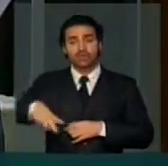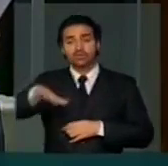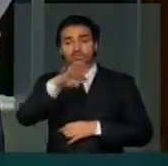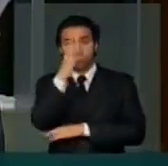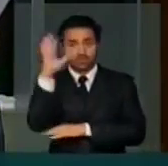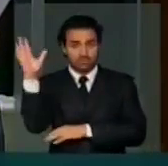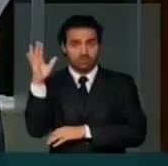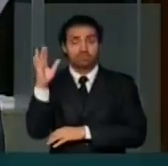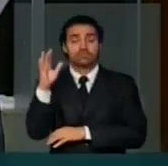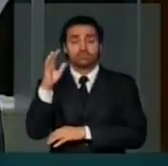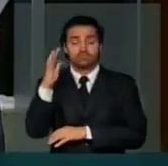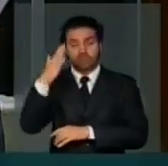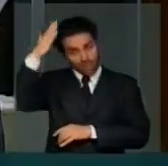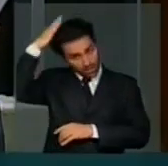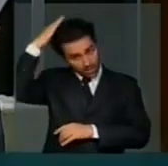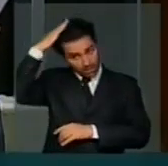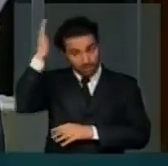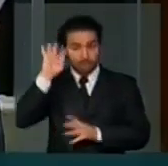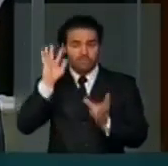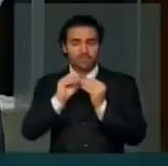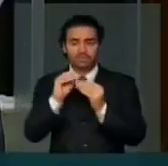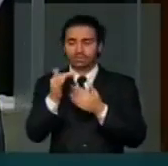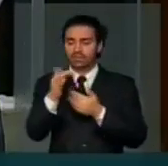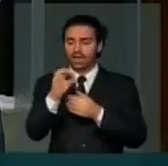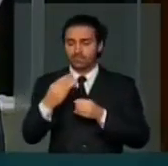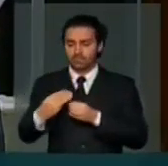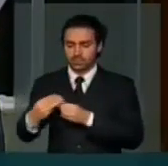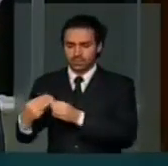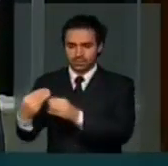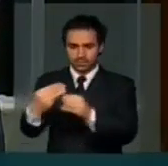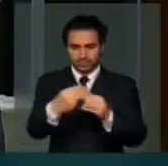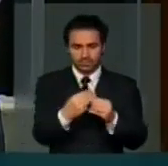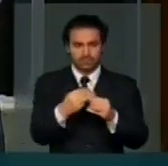10 municípios, entre os